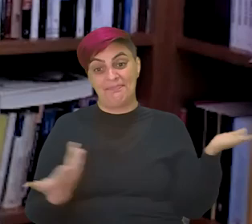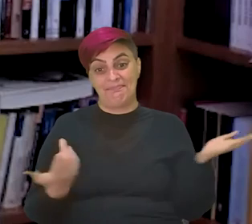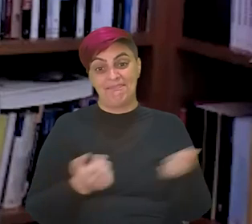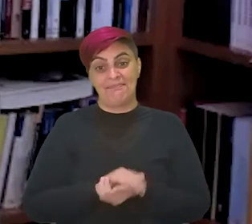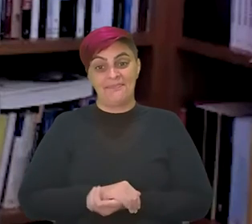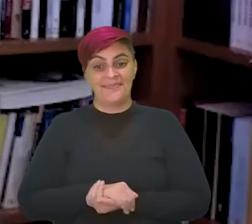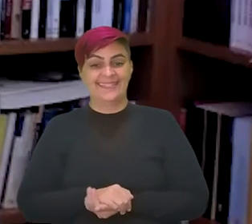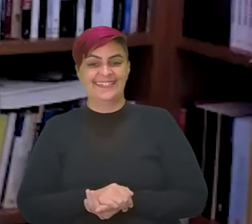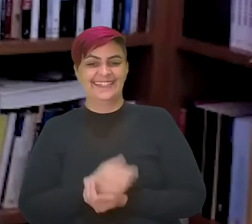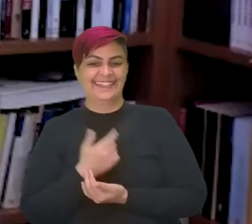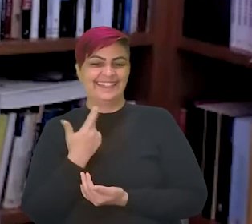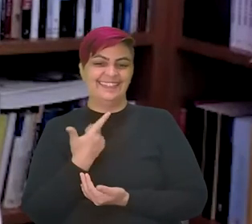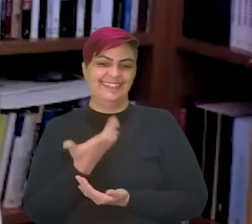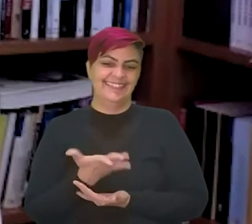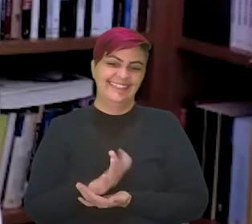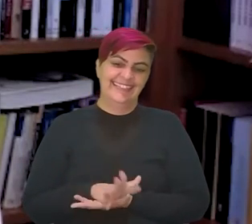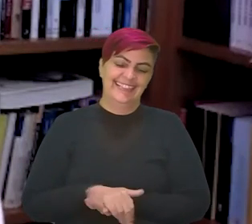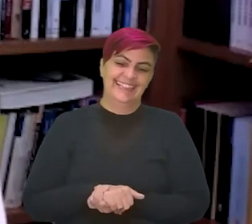Tem que corrigir na próxima.